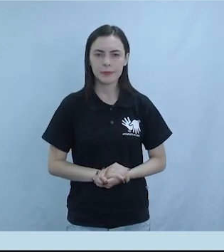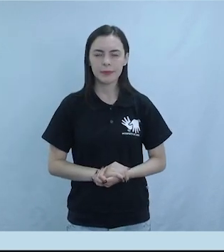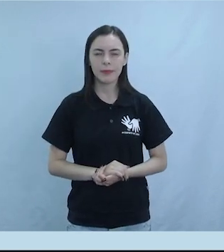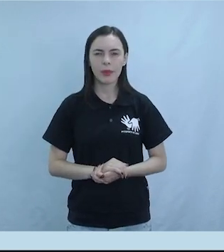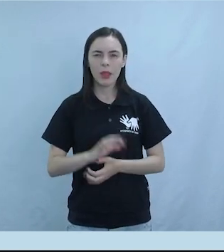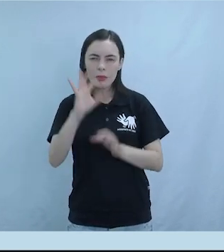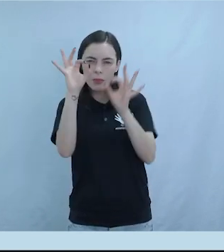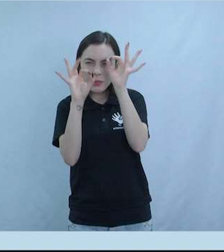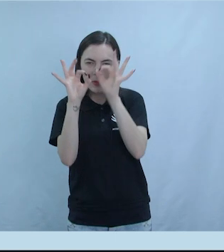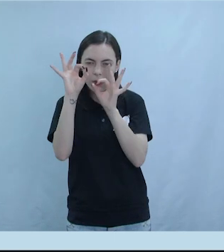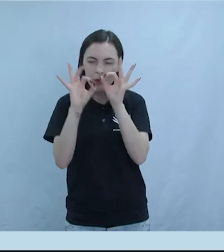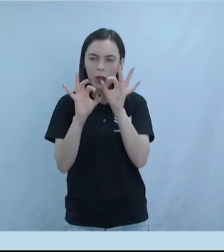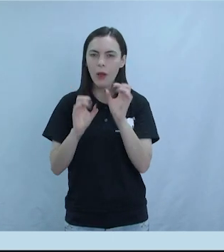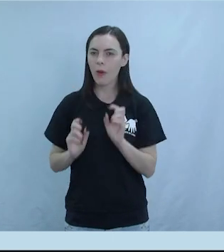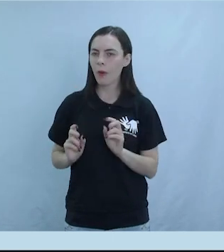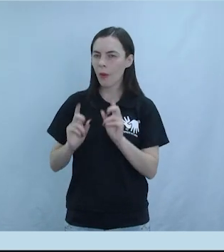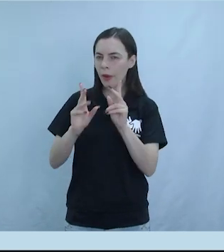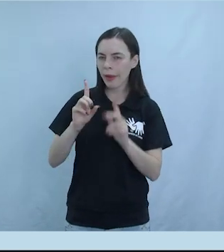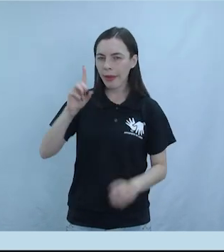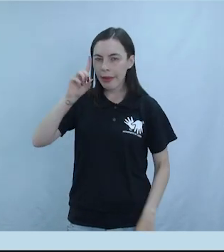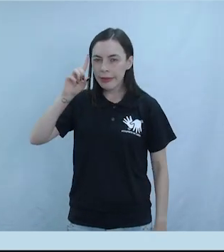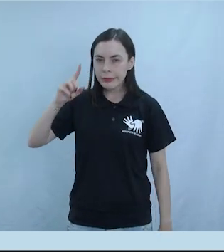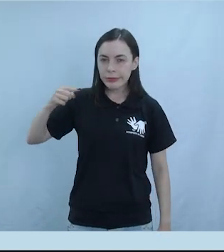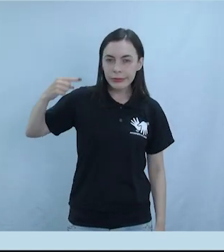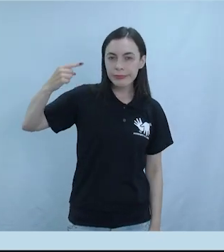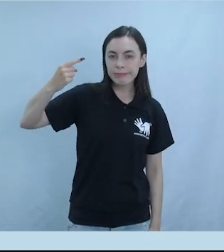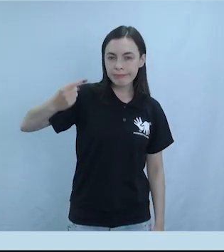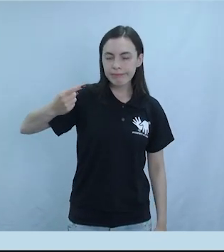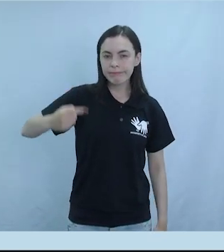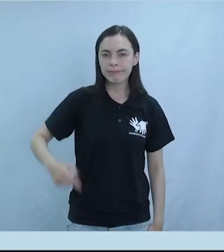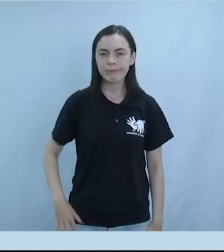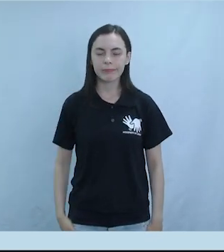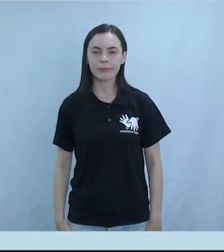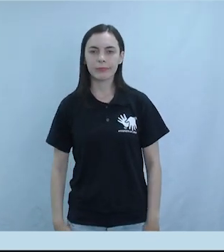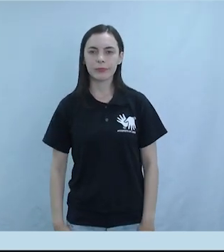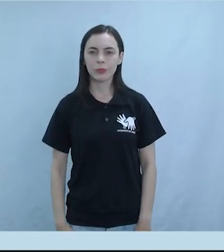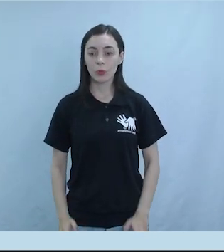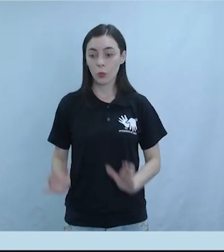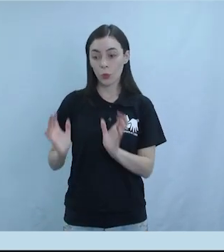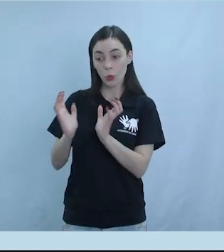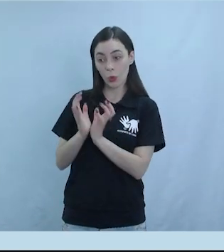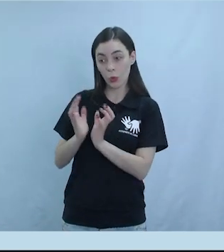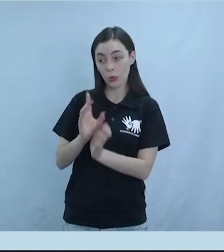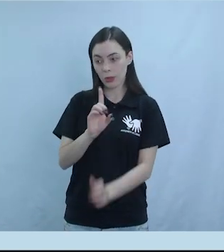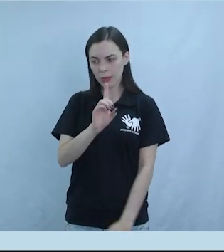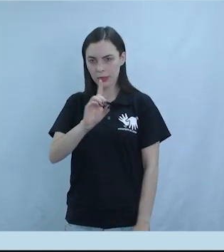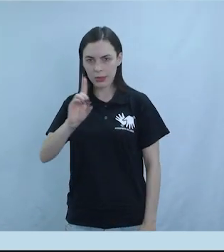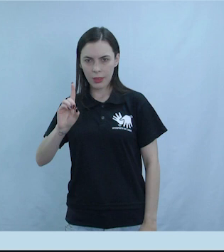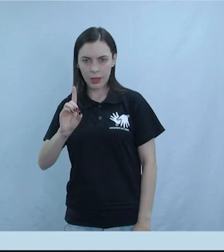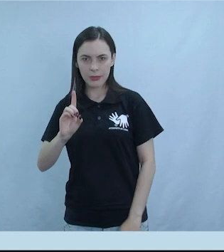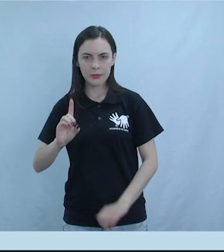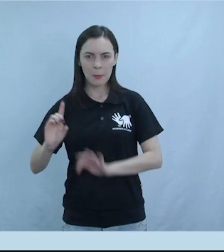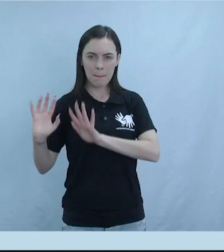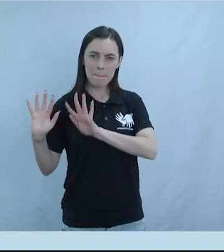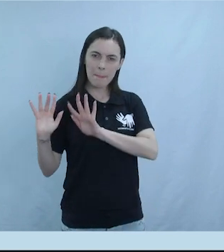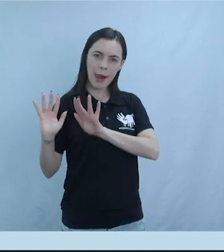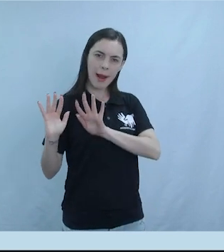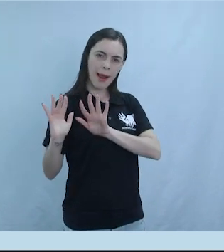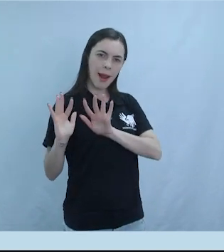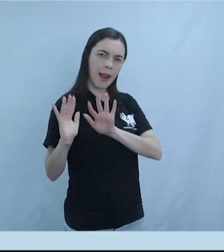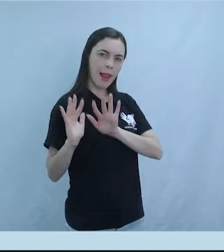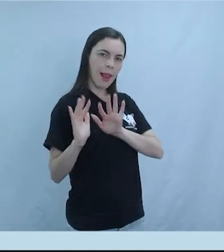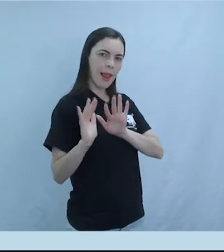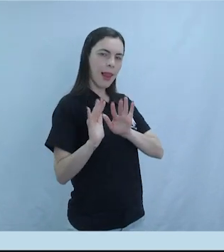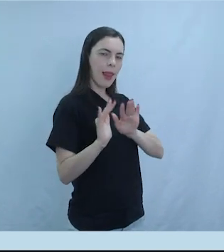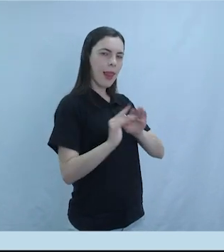Tal como planejado. No dia seguinte, os destros